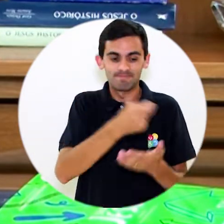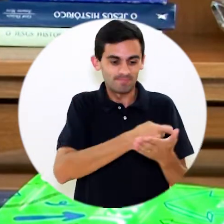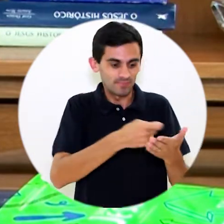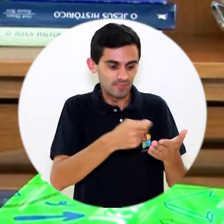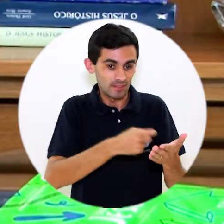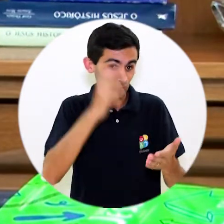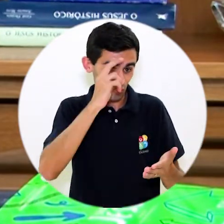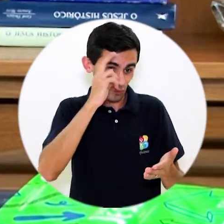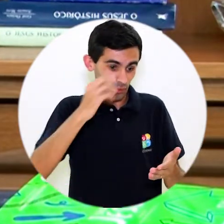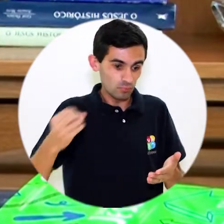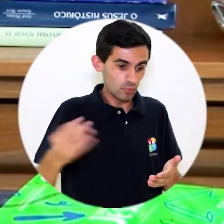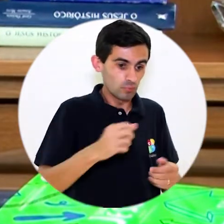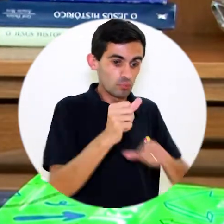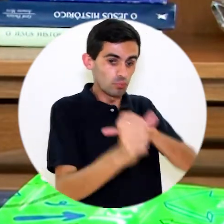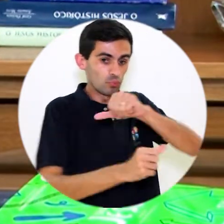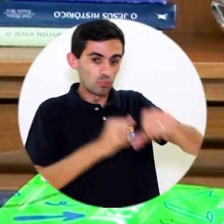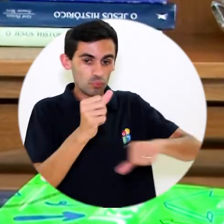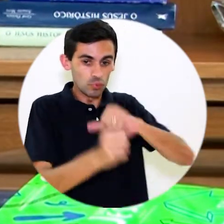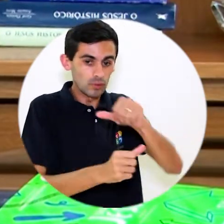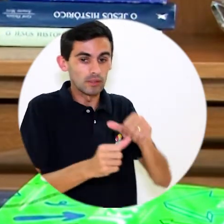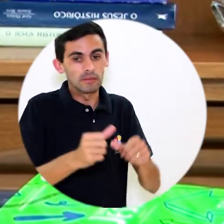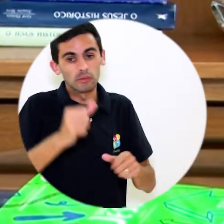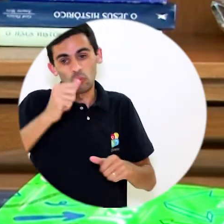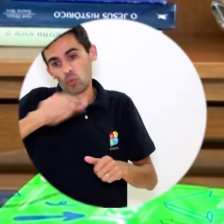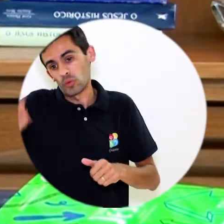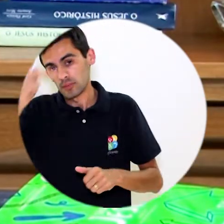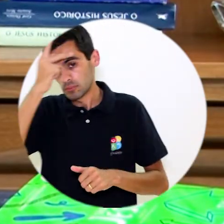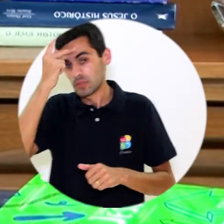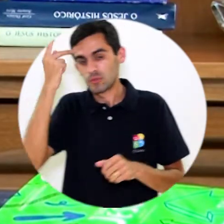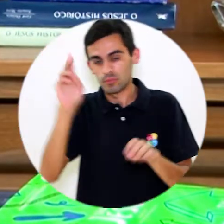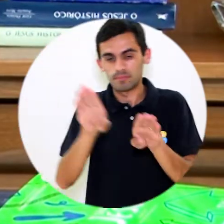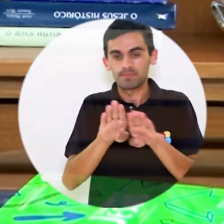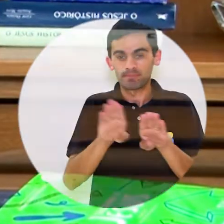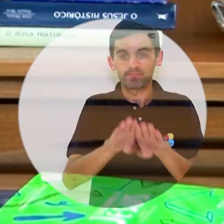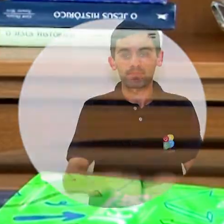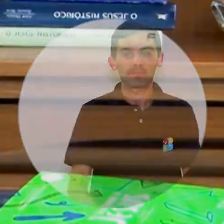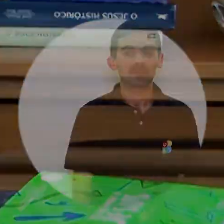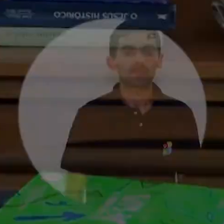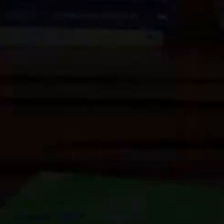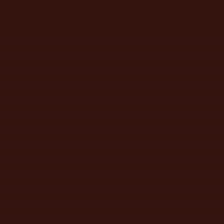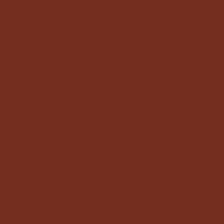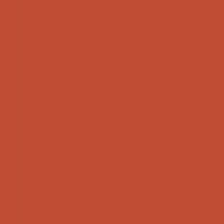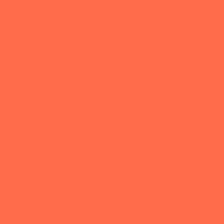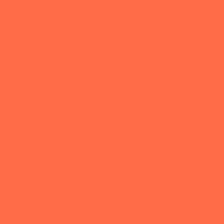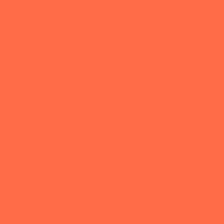a escrever uma história que muda a história de outras pessoas.